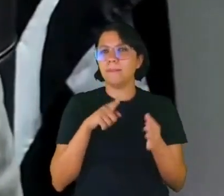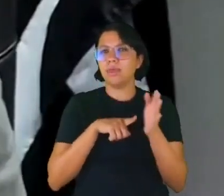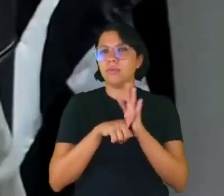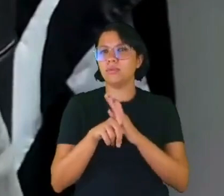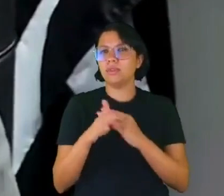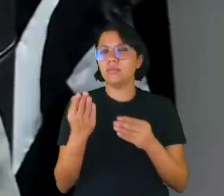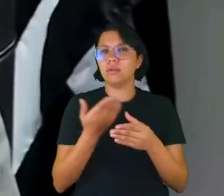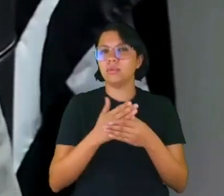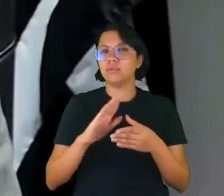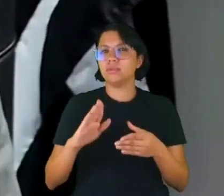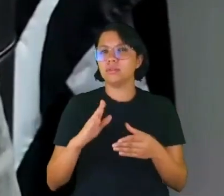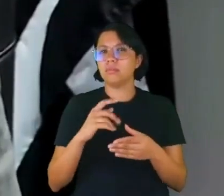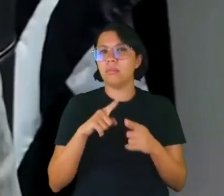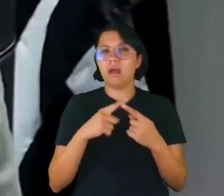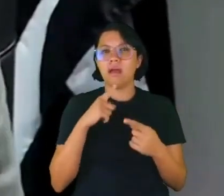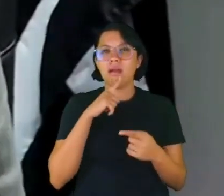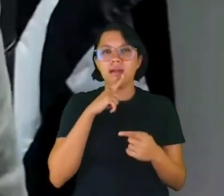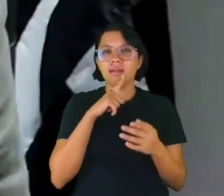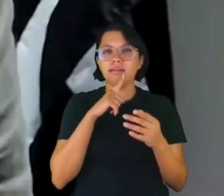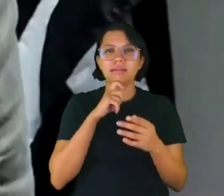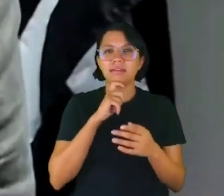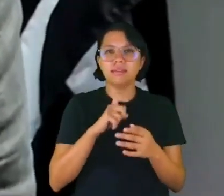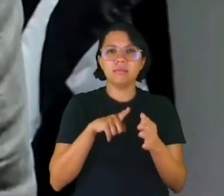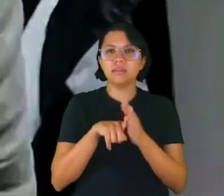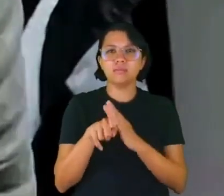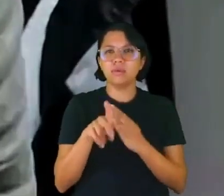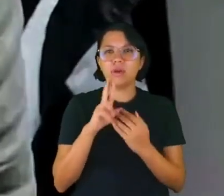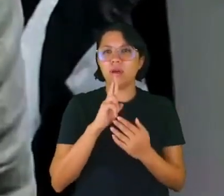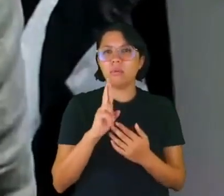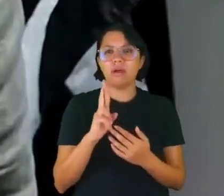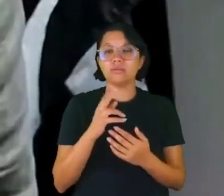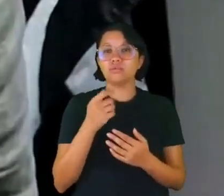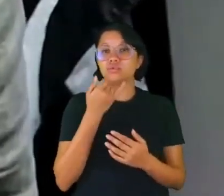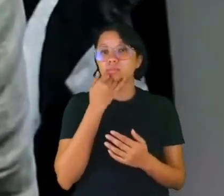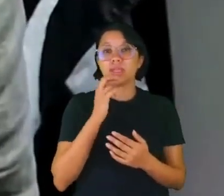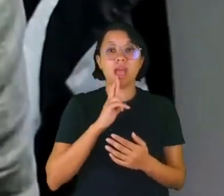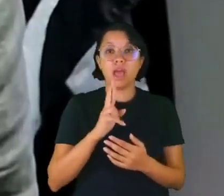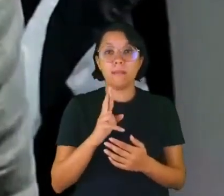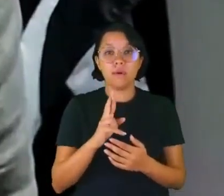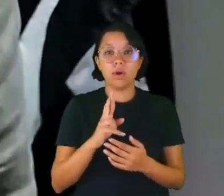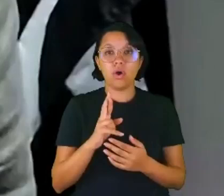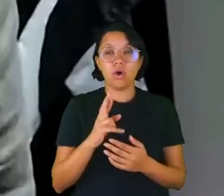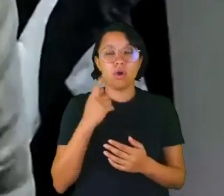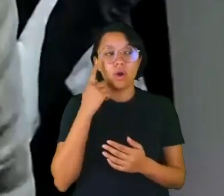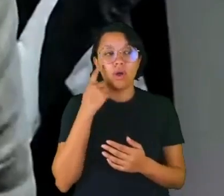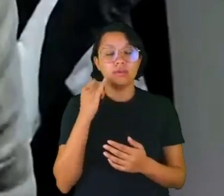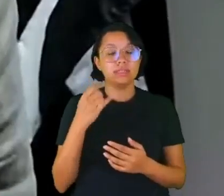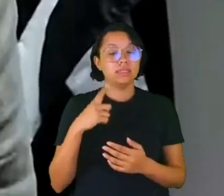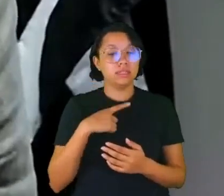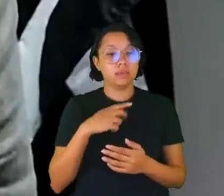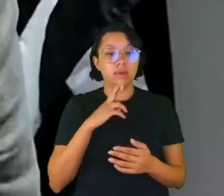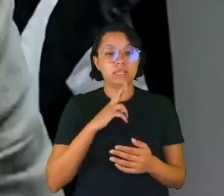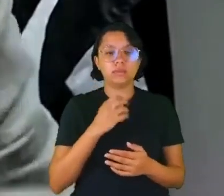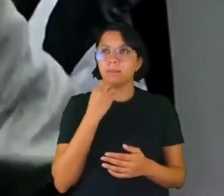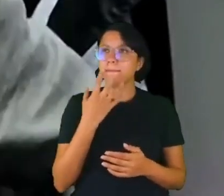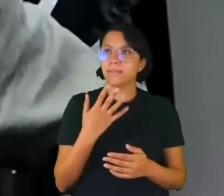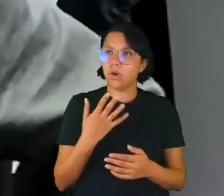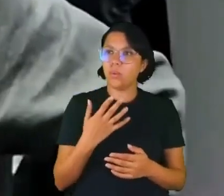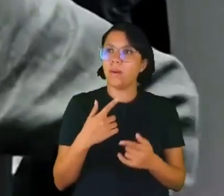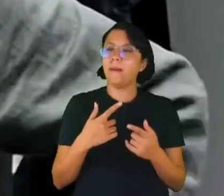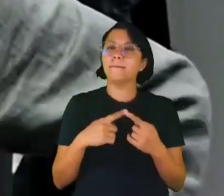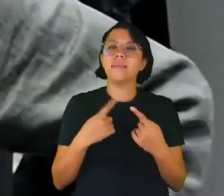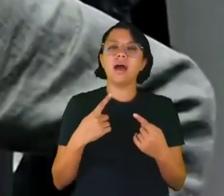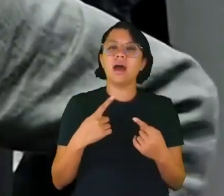isso. Vamos ver se nessa audiência a gente tem uma resposta positiva para isso. Mas o